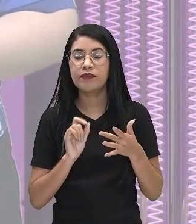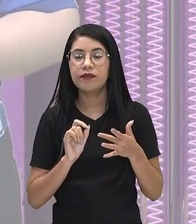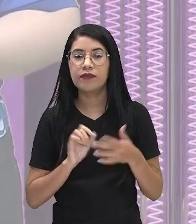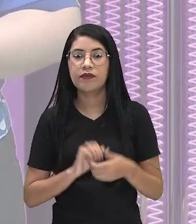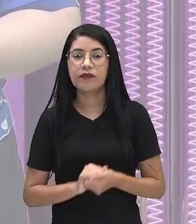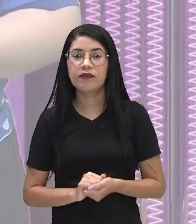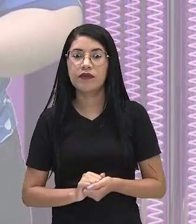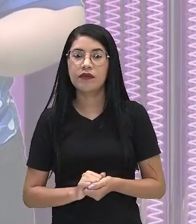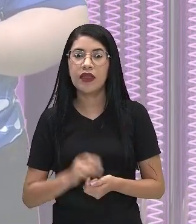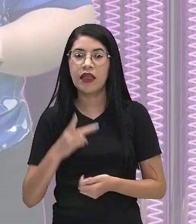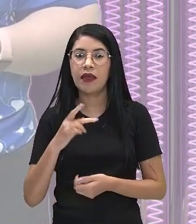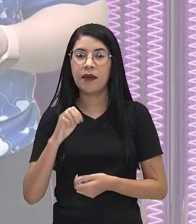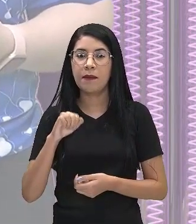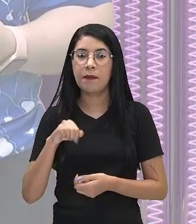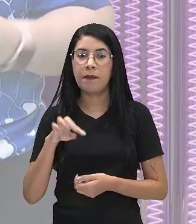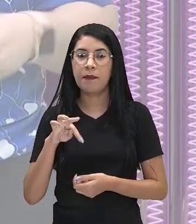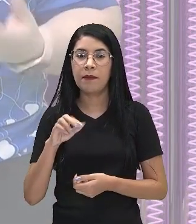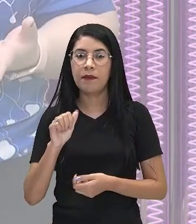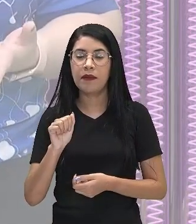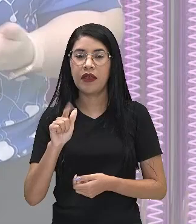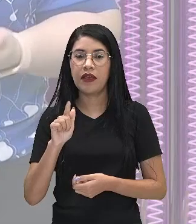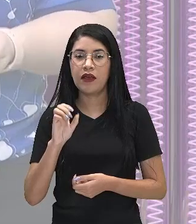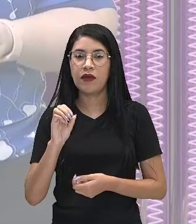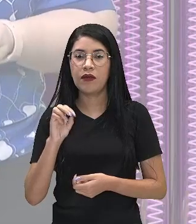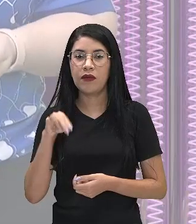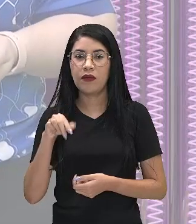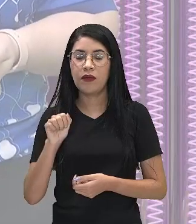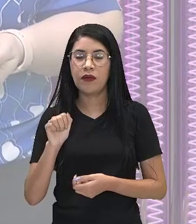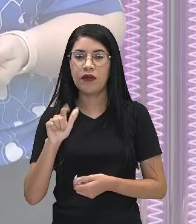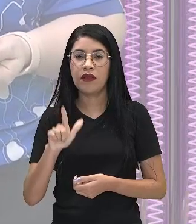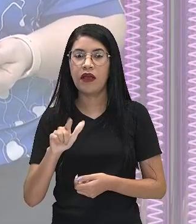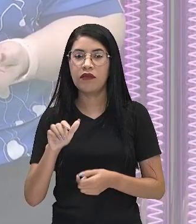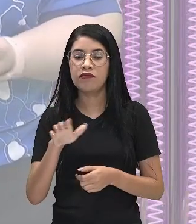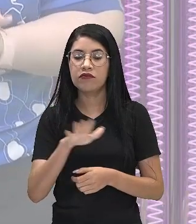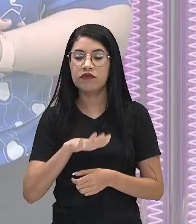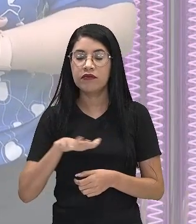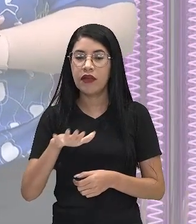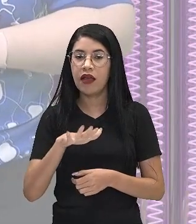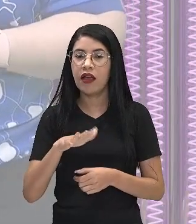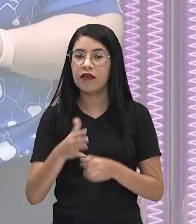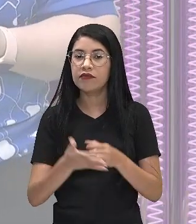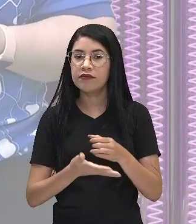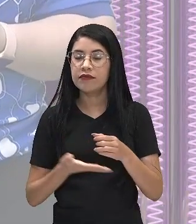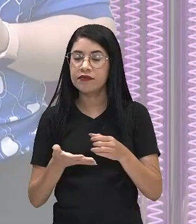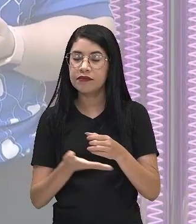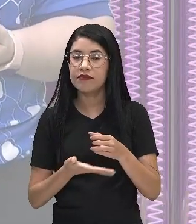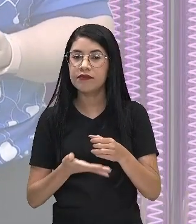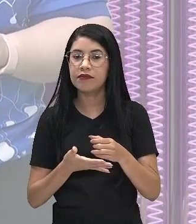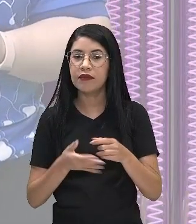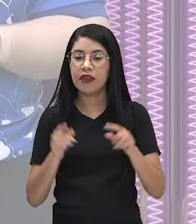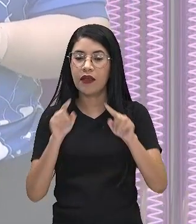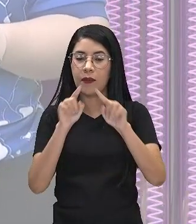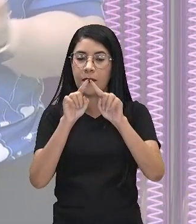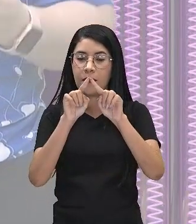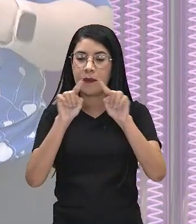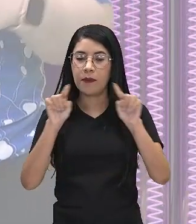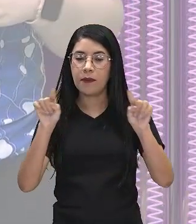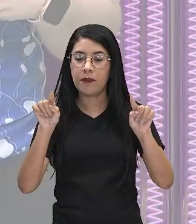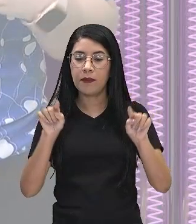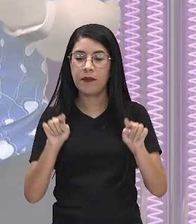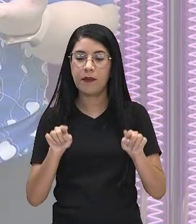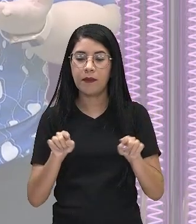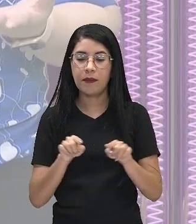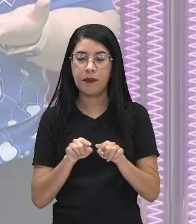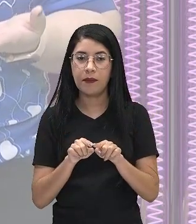aqui o prisma pentagonal, né? Por quê? Porque a área da base dele, né, que é a superior e a inferior,